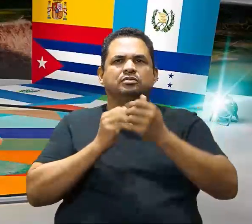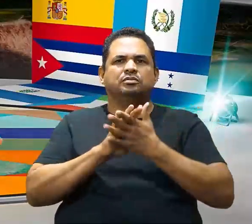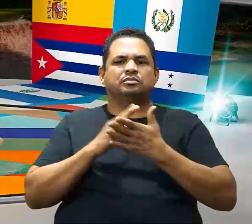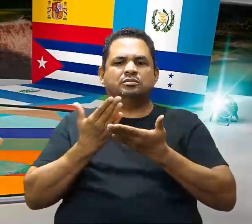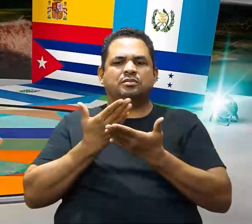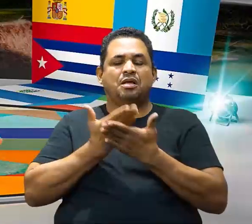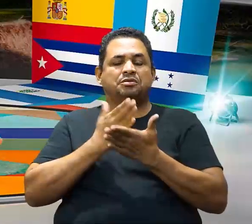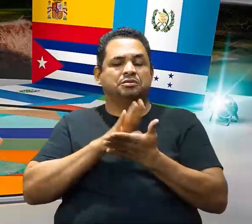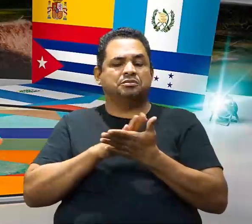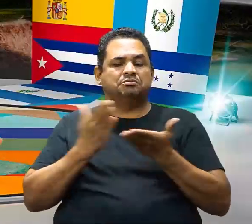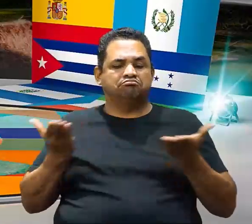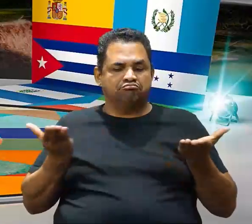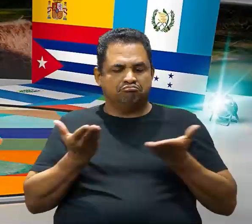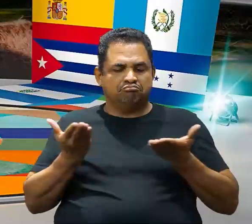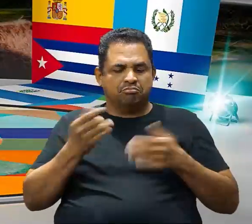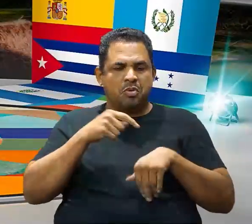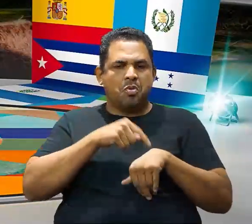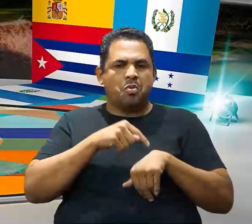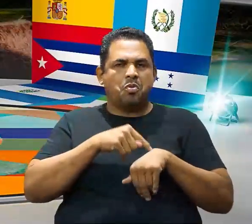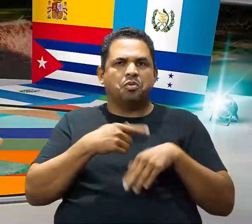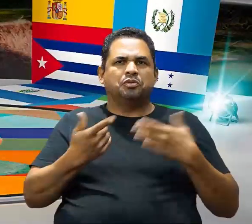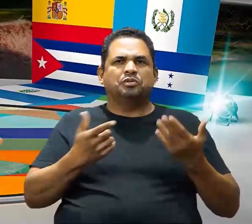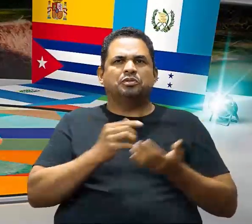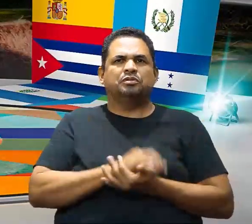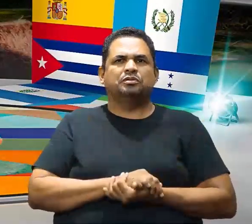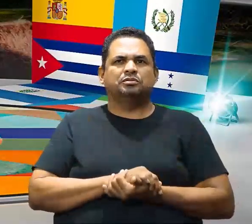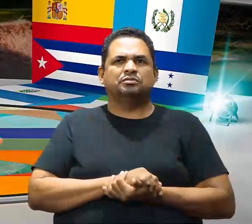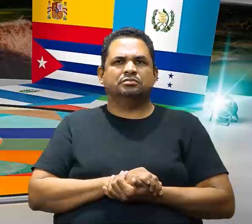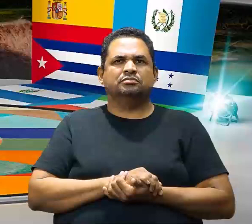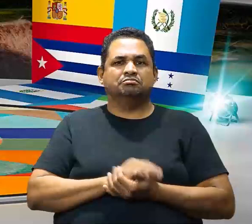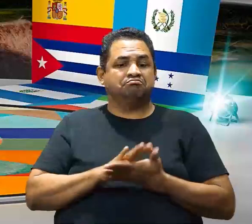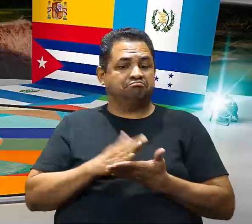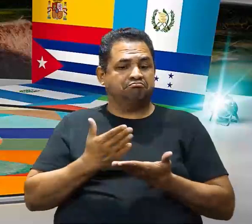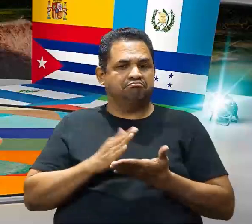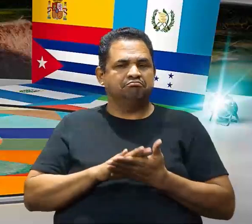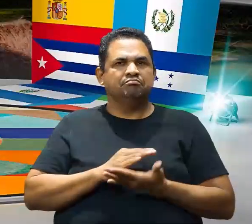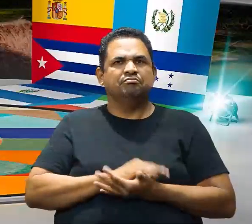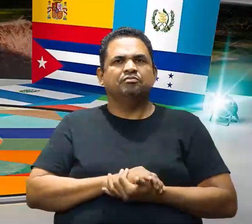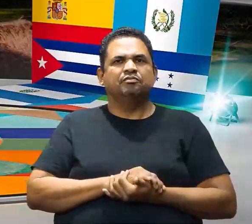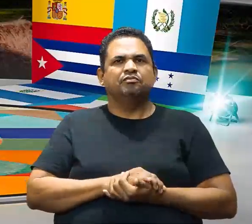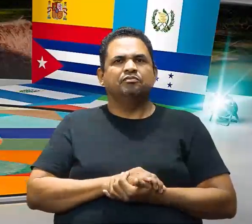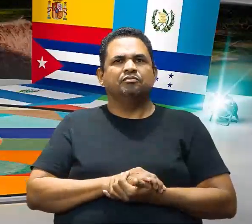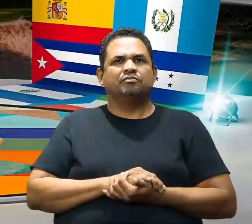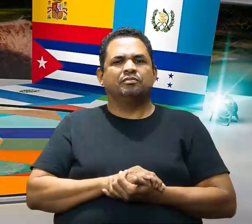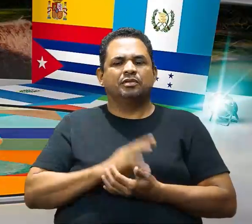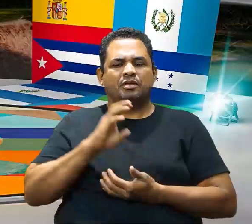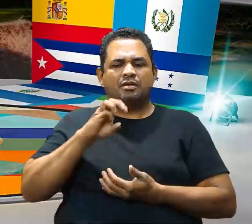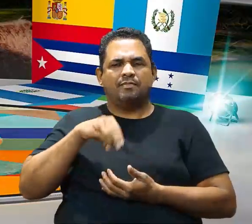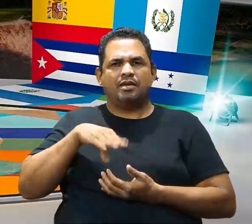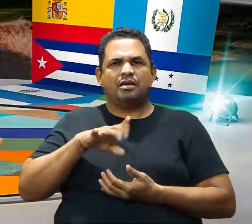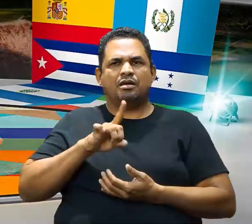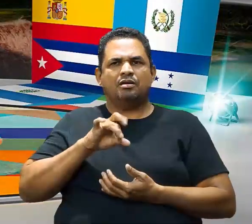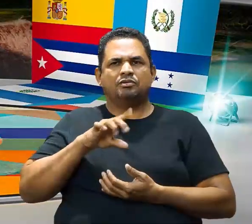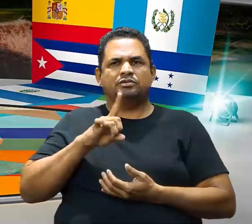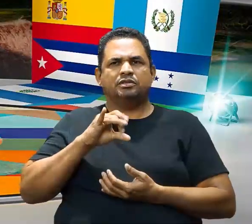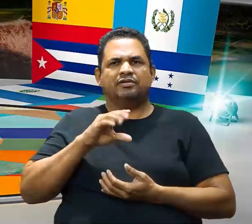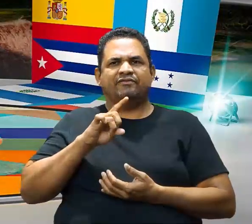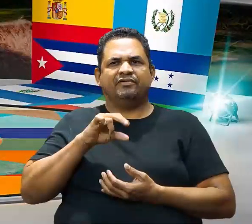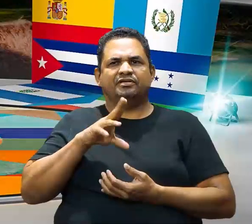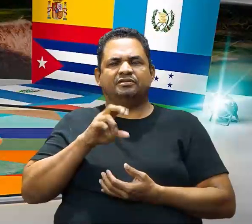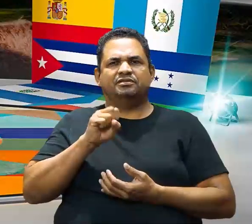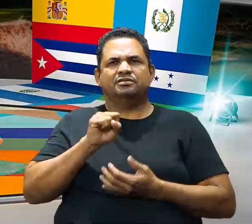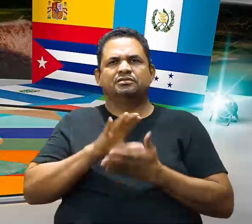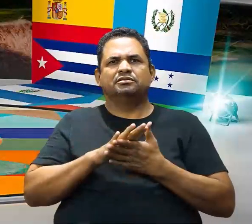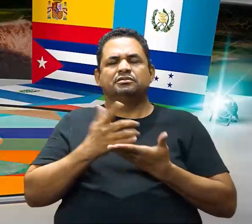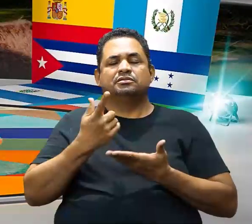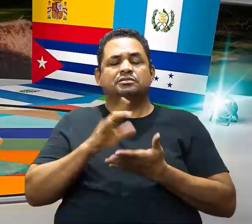até os dias atuais. Que é até mais do que a Bíblia, olha que interessante. Que é o Miguel de Cervantes. Se você não leu o livro, Don Quixote